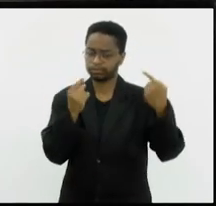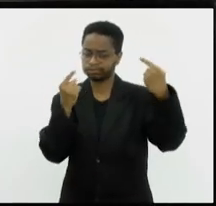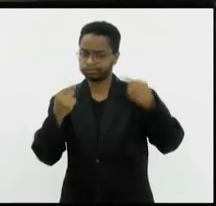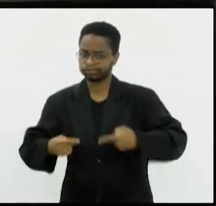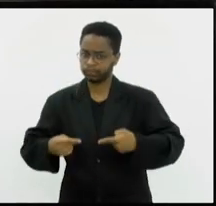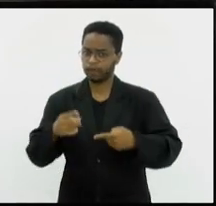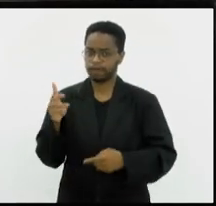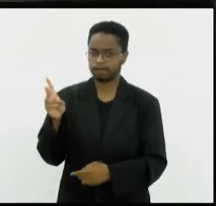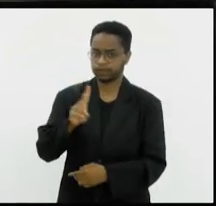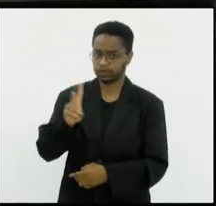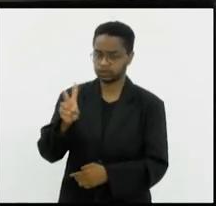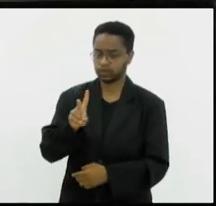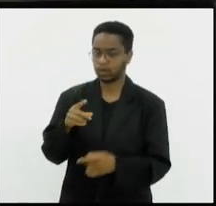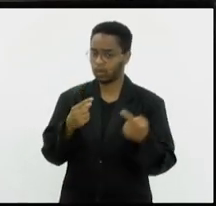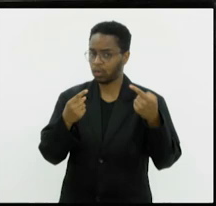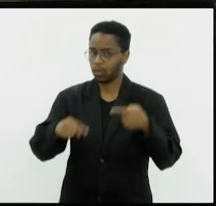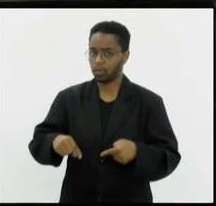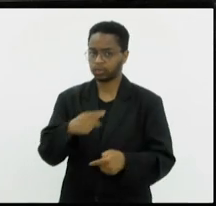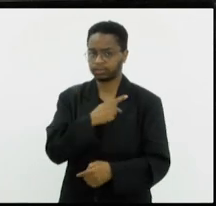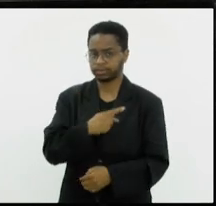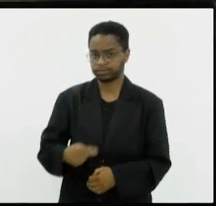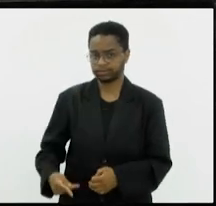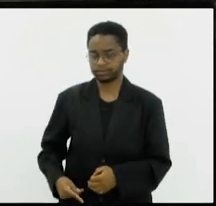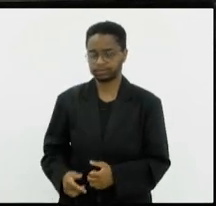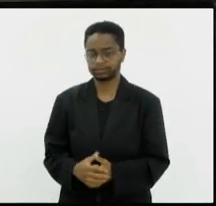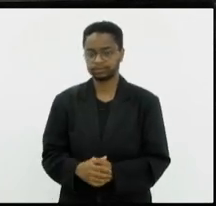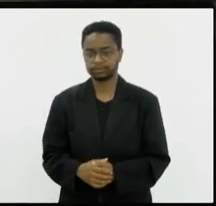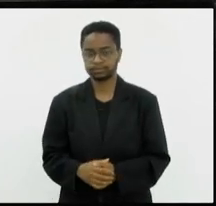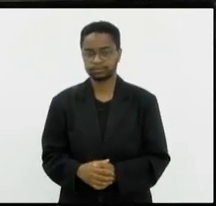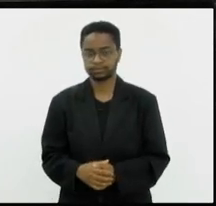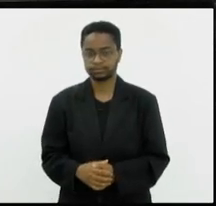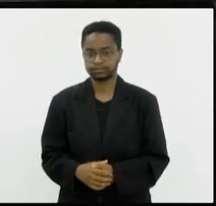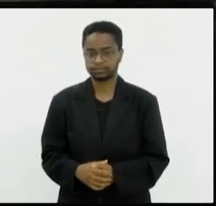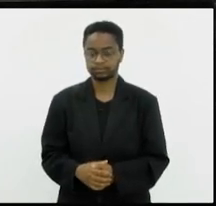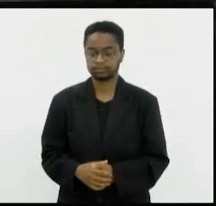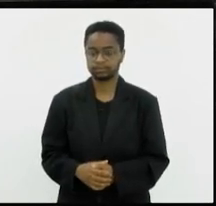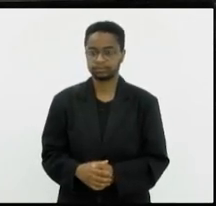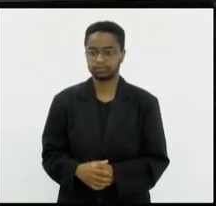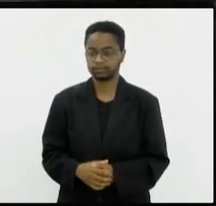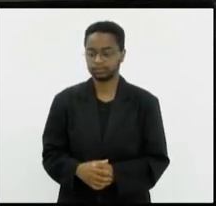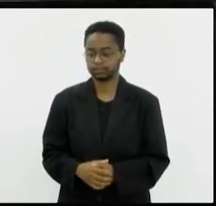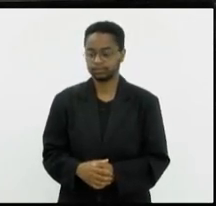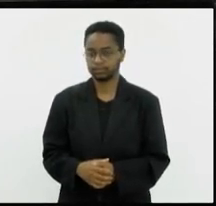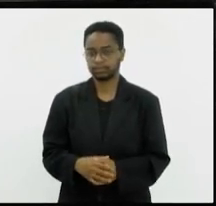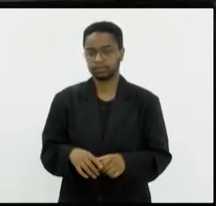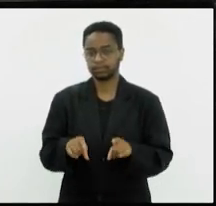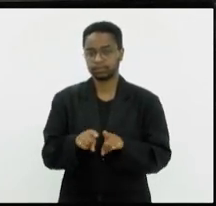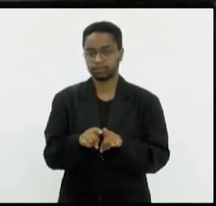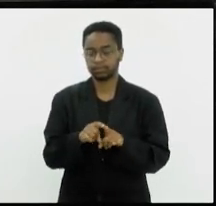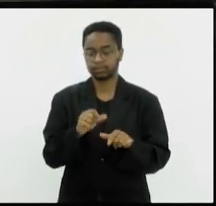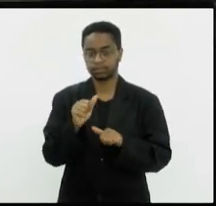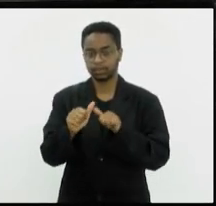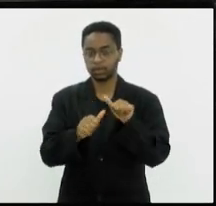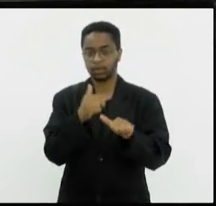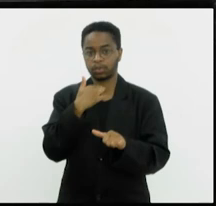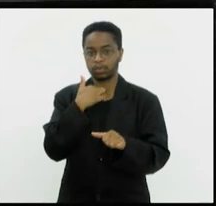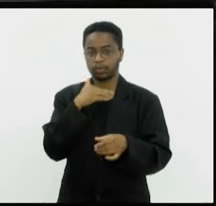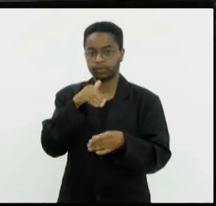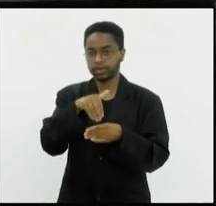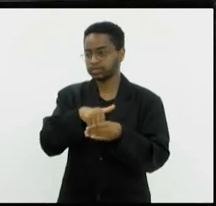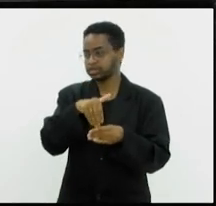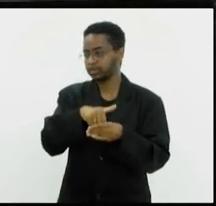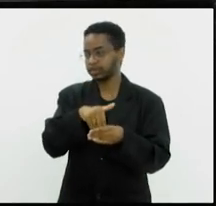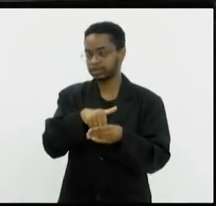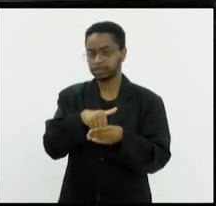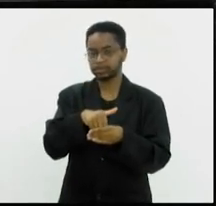na Venezuela e foi transformada em inelegível por um Tribunal